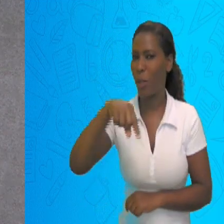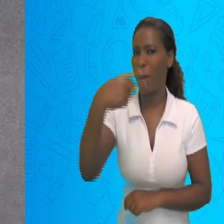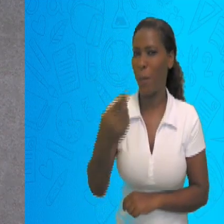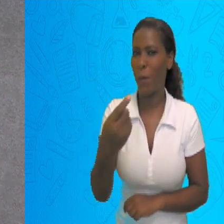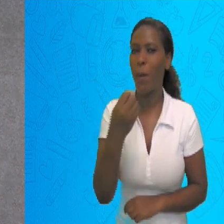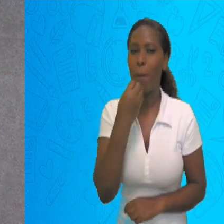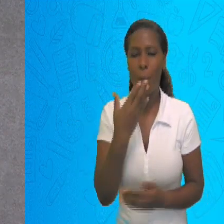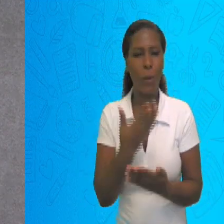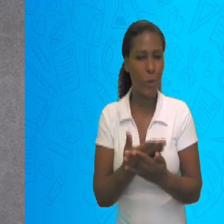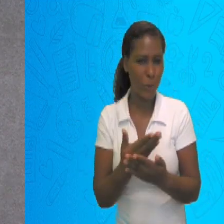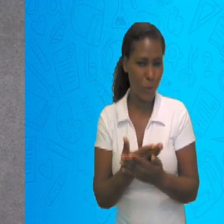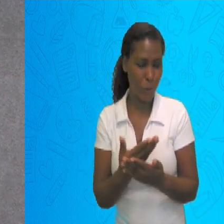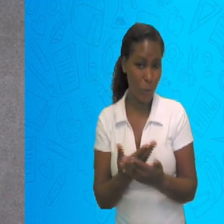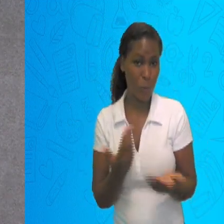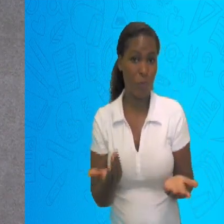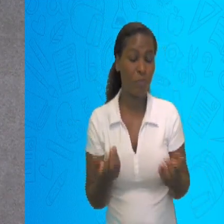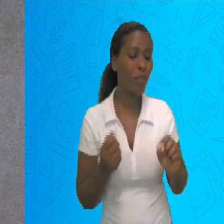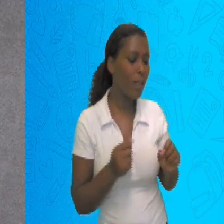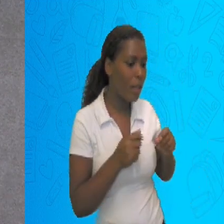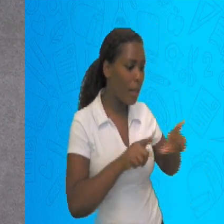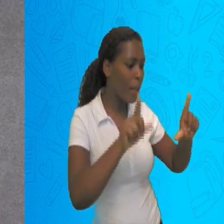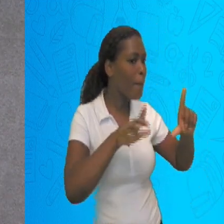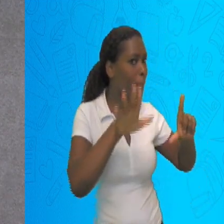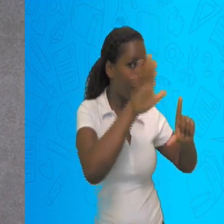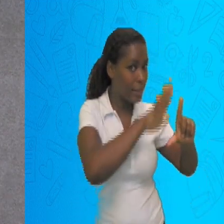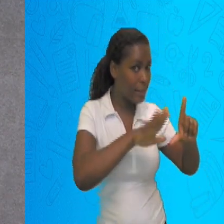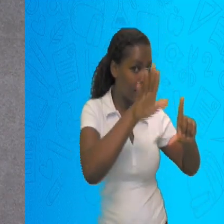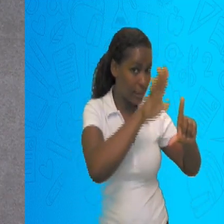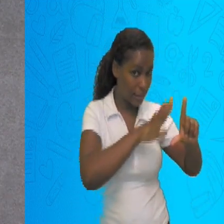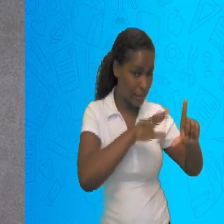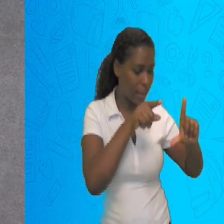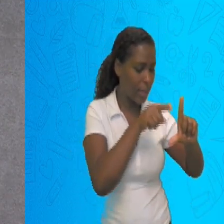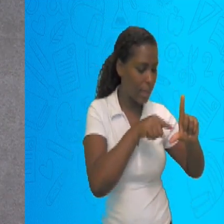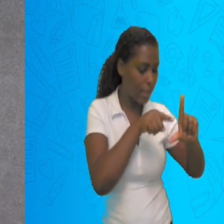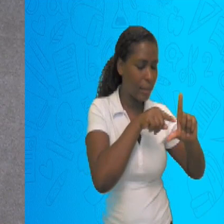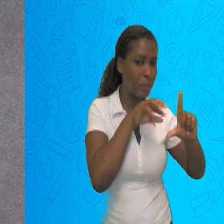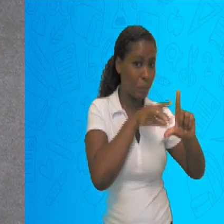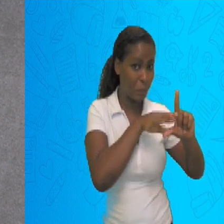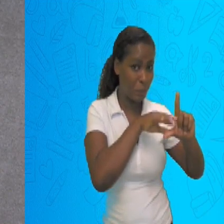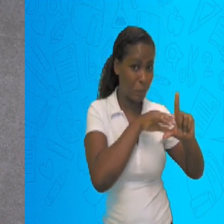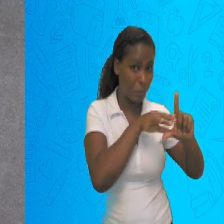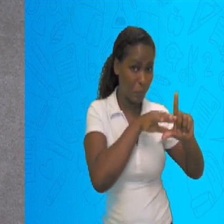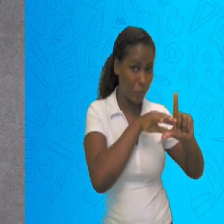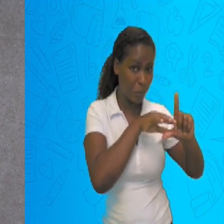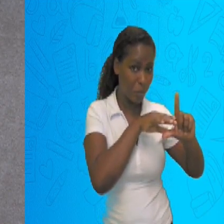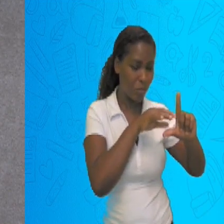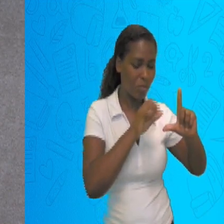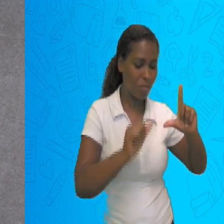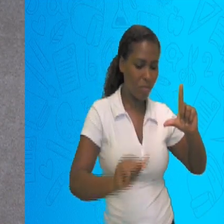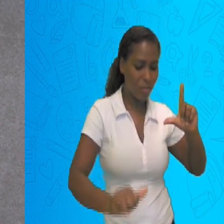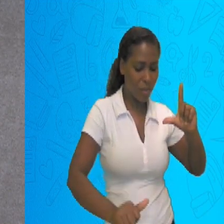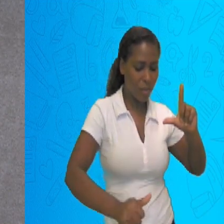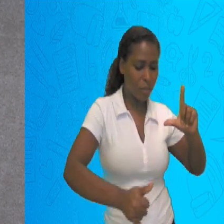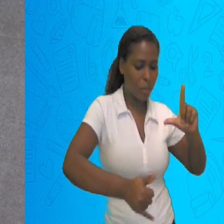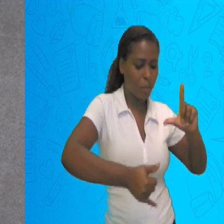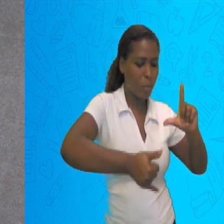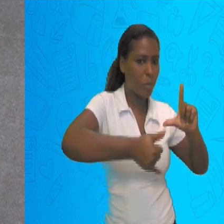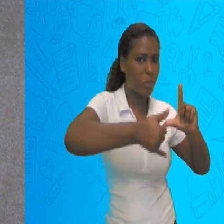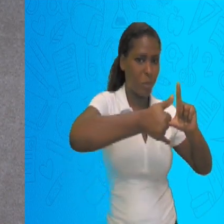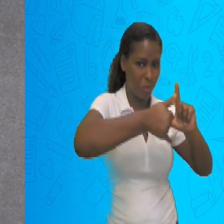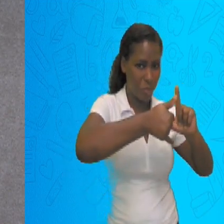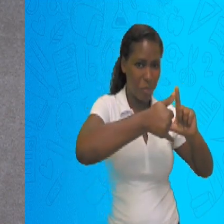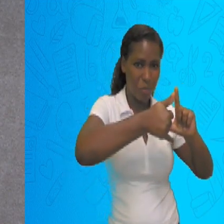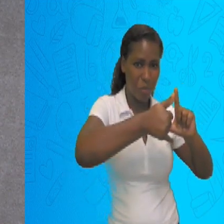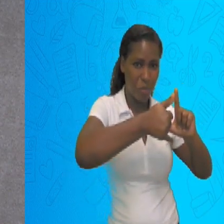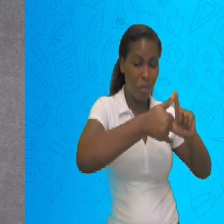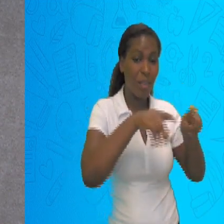Bom estudo! Para acessar a nossa plataforma SMED-GV, basta apontar a câmera do seu celular para essa imagem que está